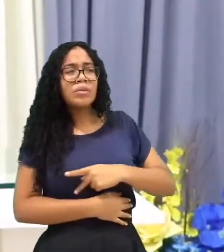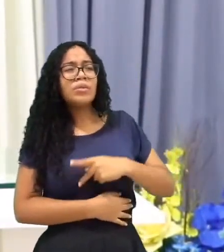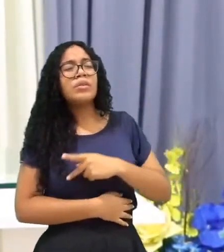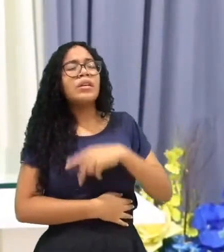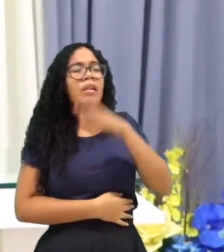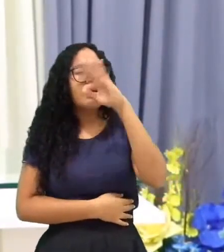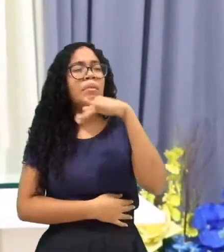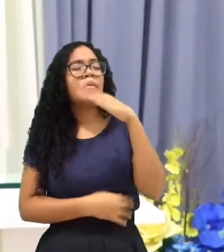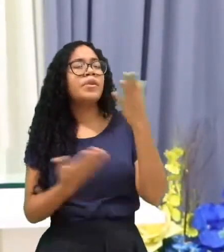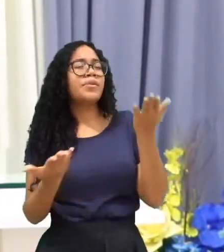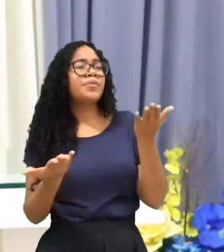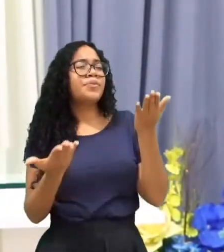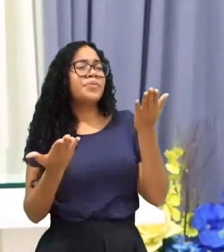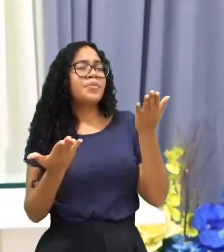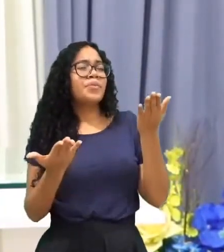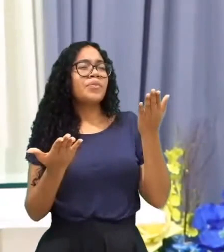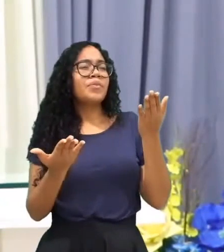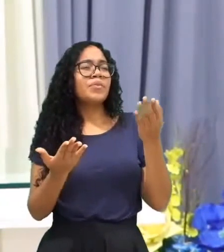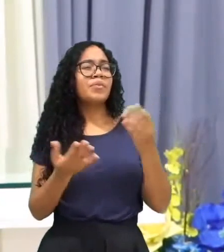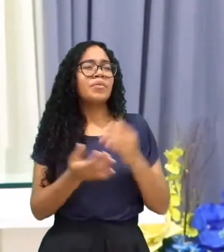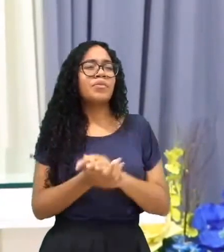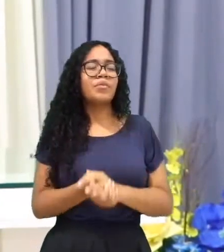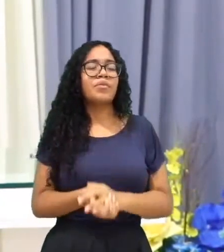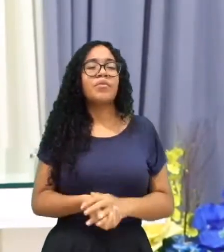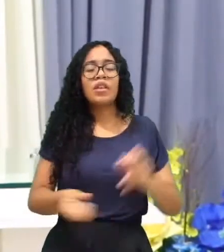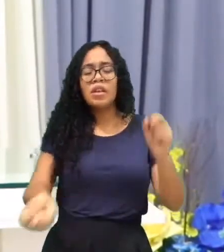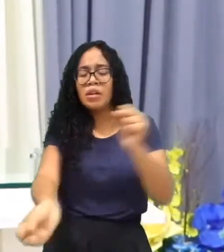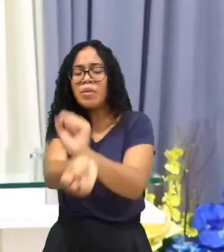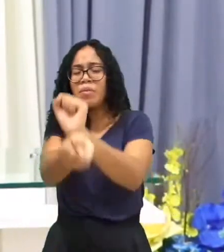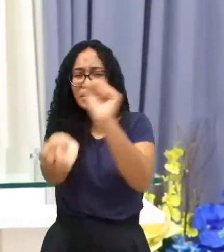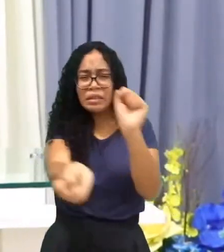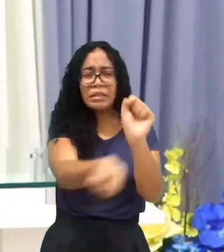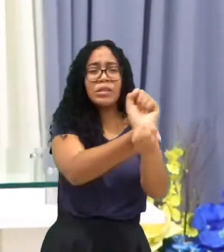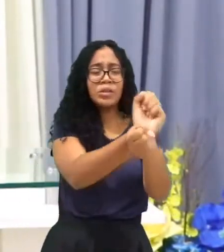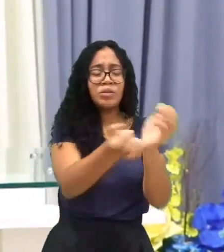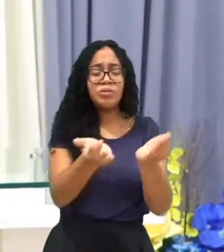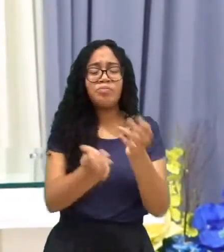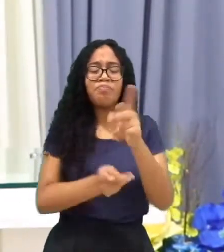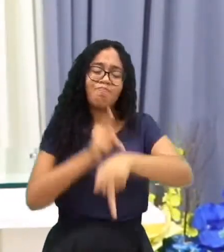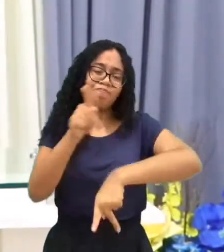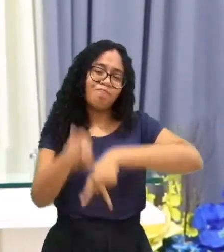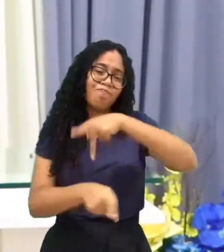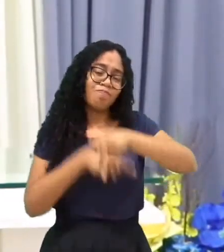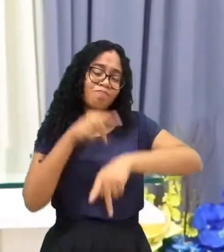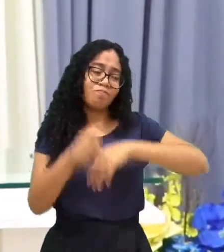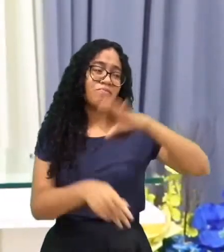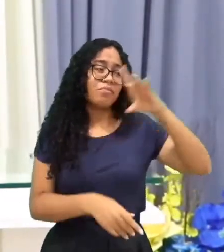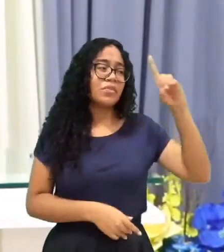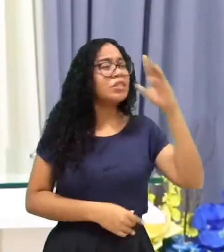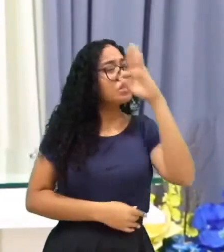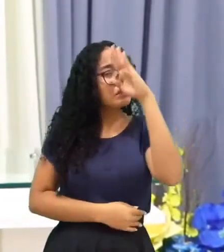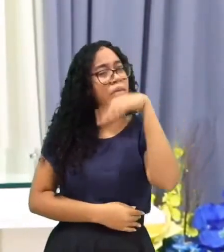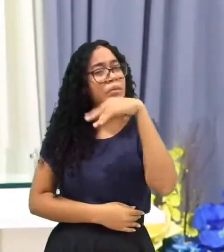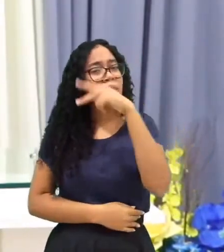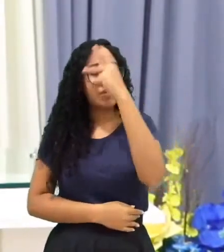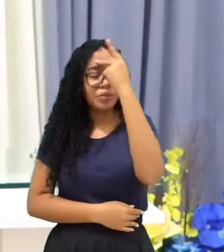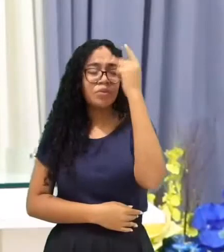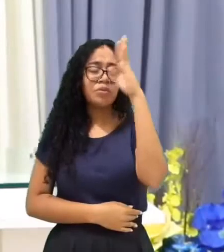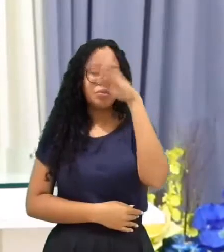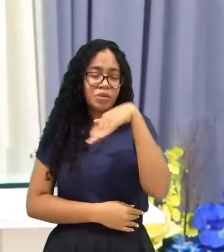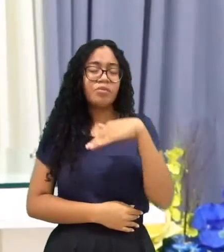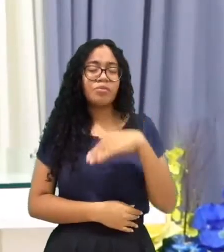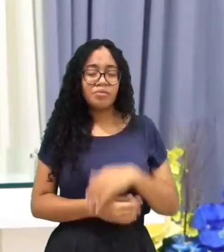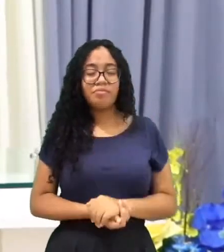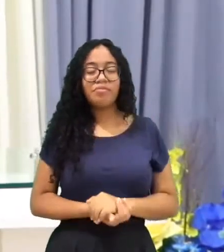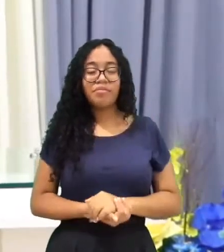Ele tem prendido aí o teu povo por onde passa, um homem mau. E aqui ele tem poder para